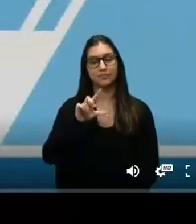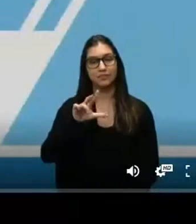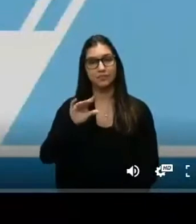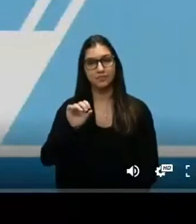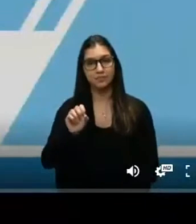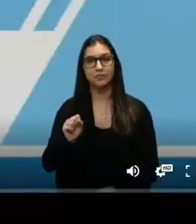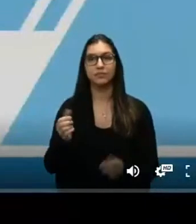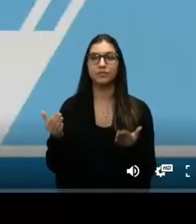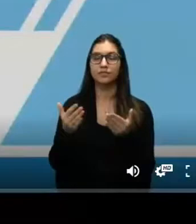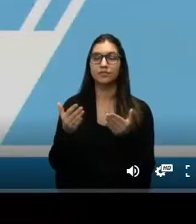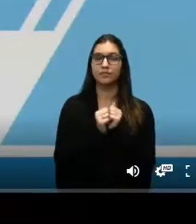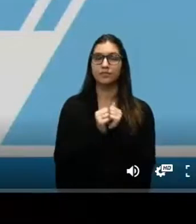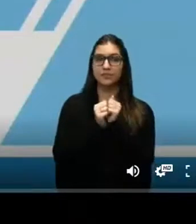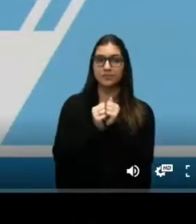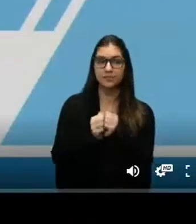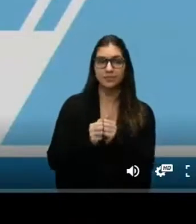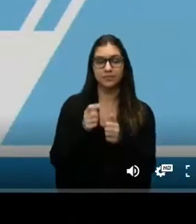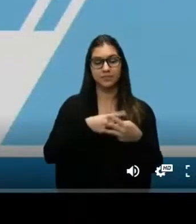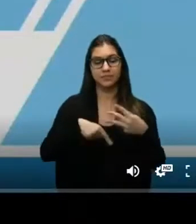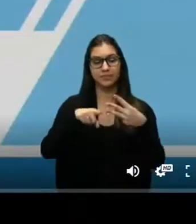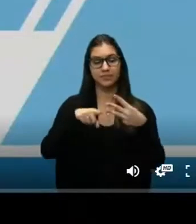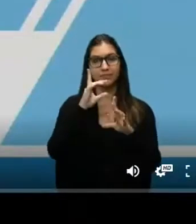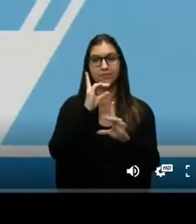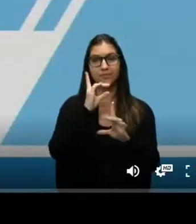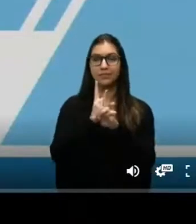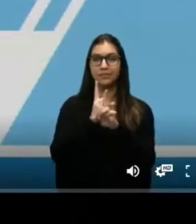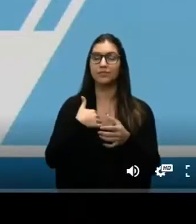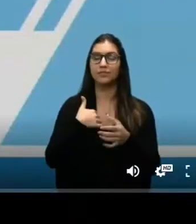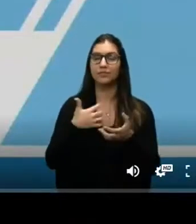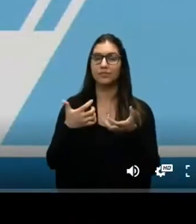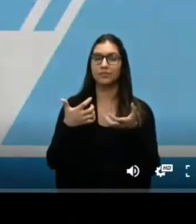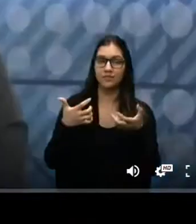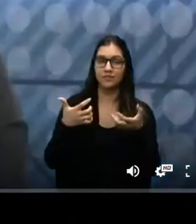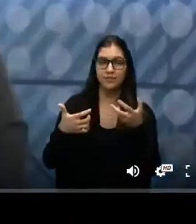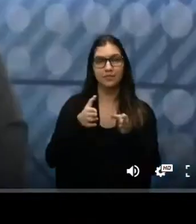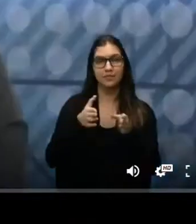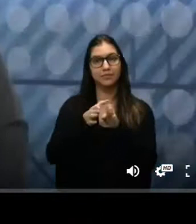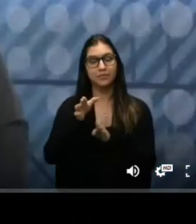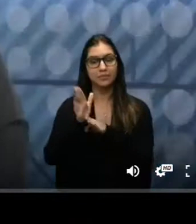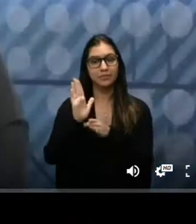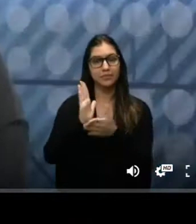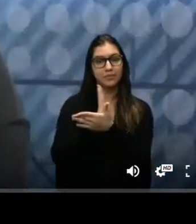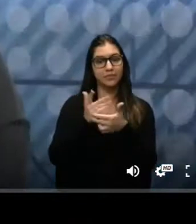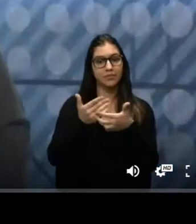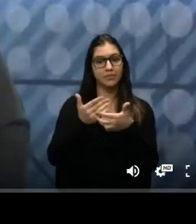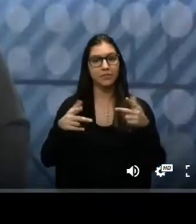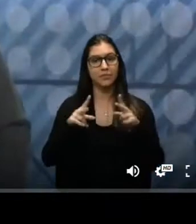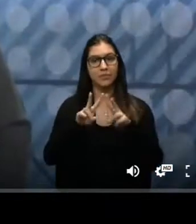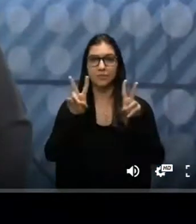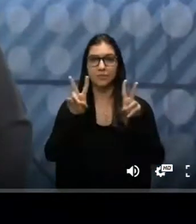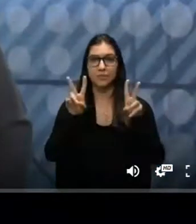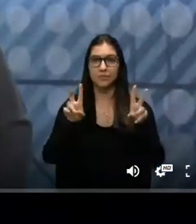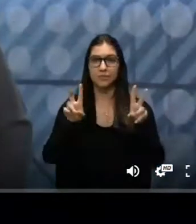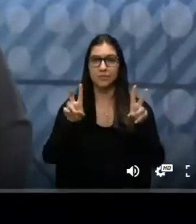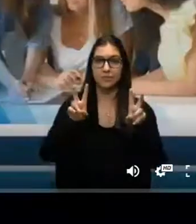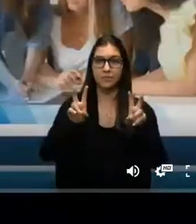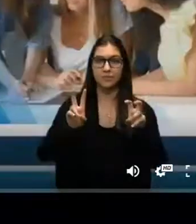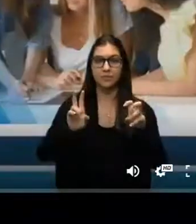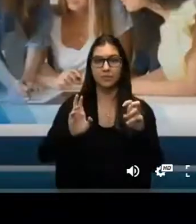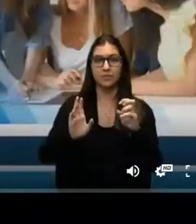vocês nessa nosso terceiro encontro. Eu vou estar passando algumas orientações relacionadas com